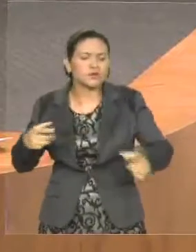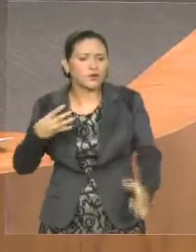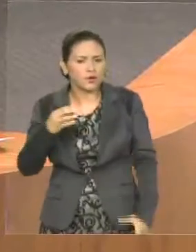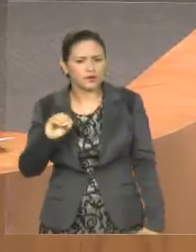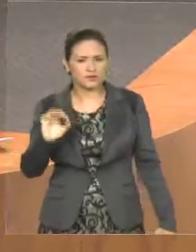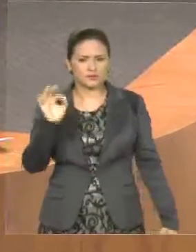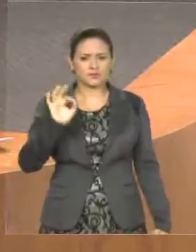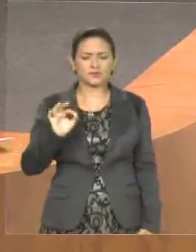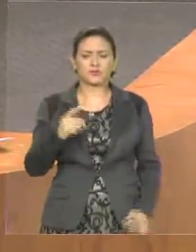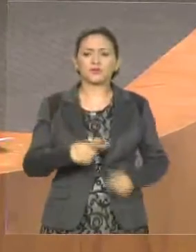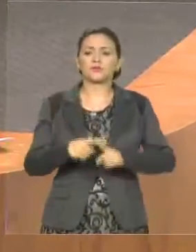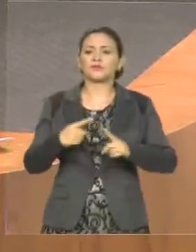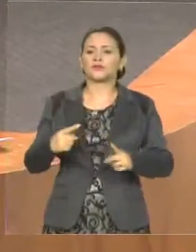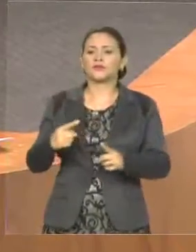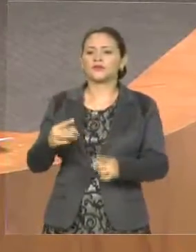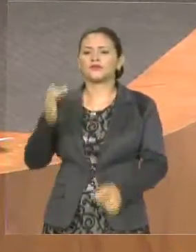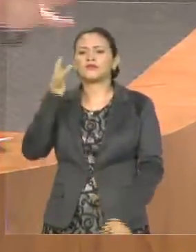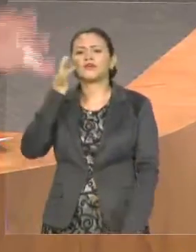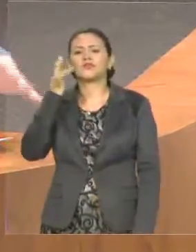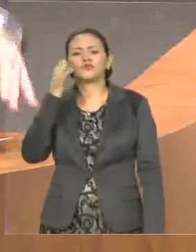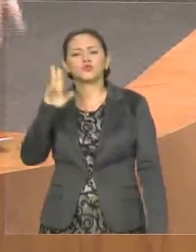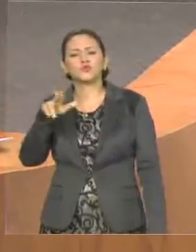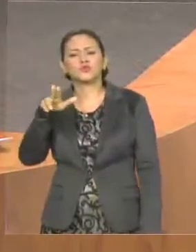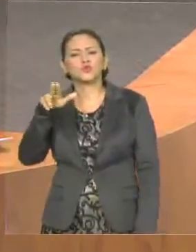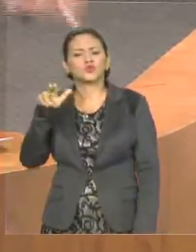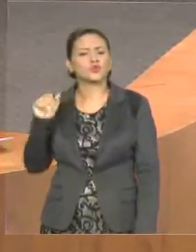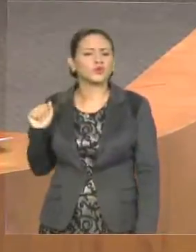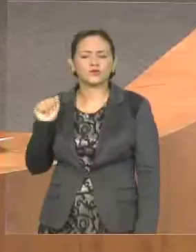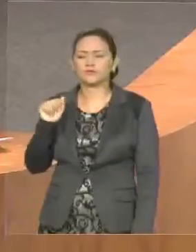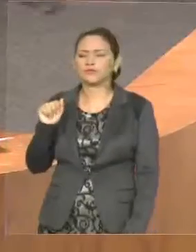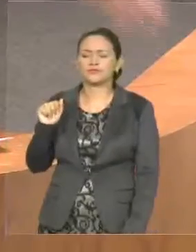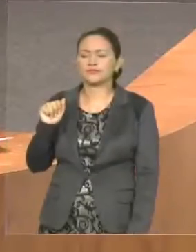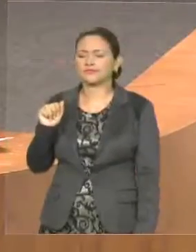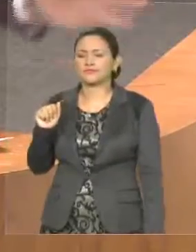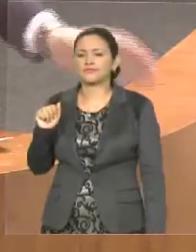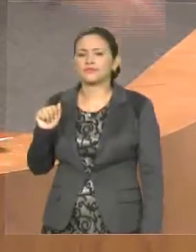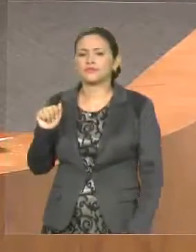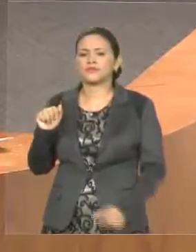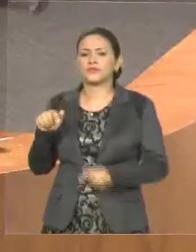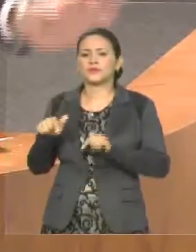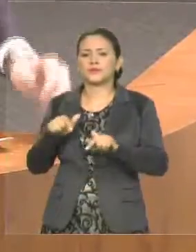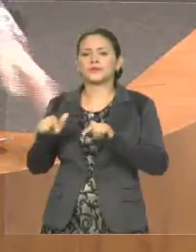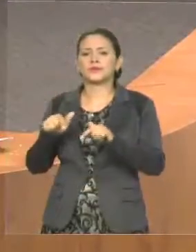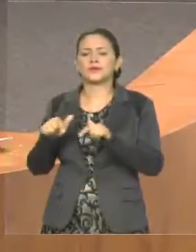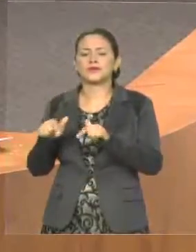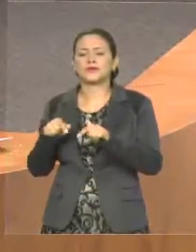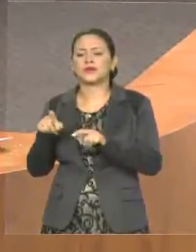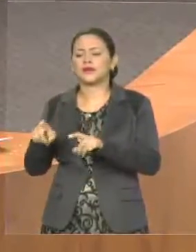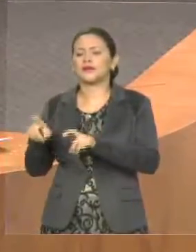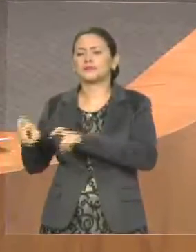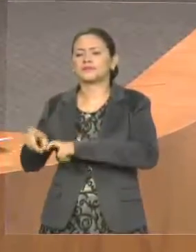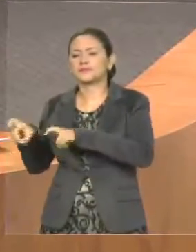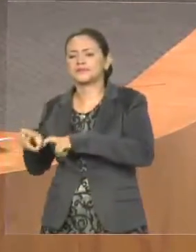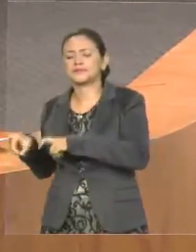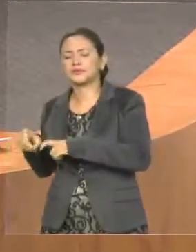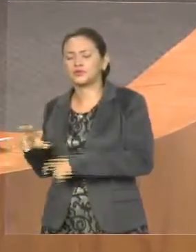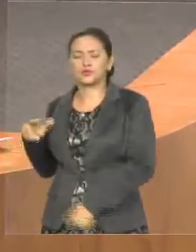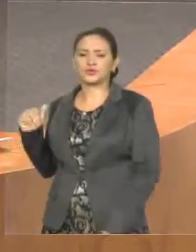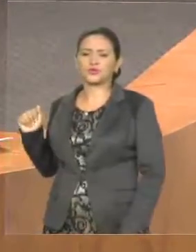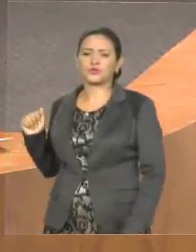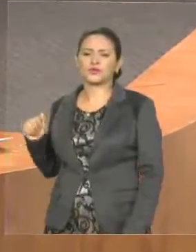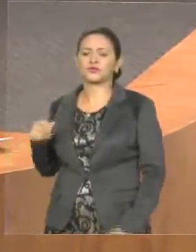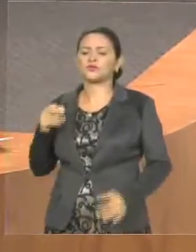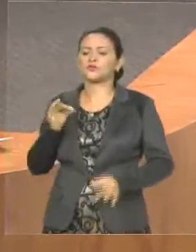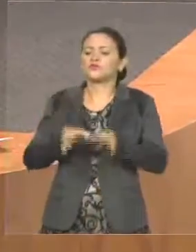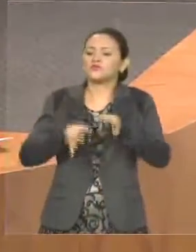nunca foi empresário, que nunca foi agricultor, que nunca saiu daquela cadeira dele de juiz, só saiu de lá para sentar na cadeira de deputado federal